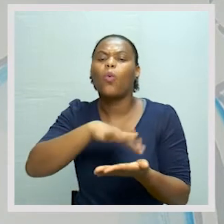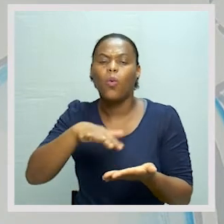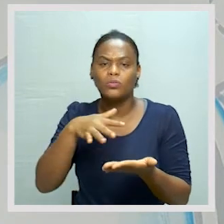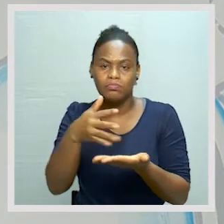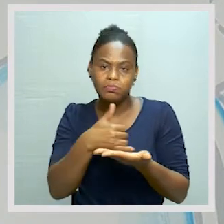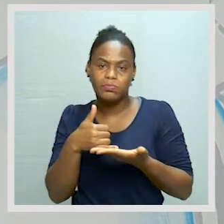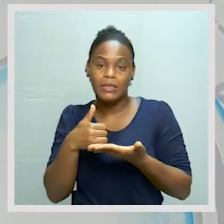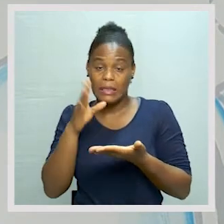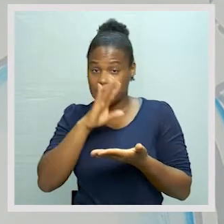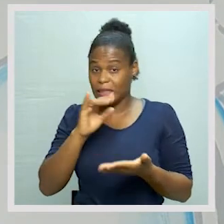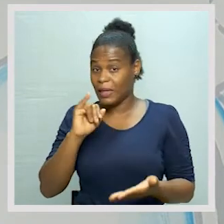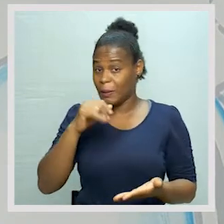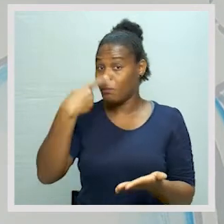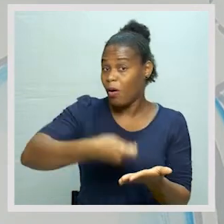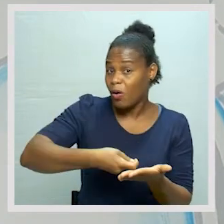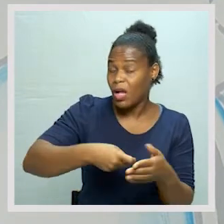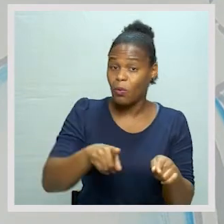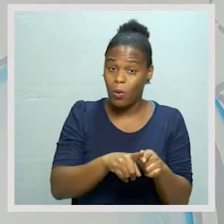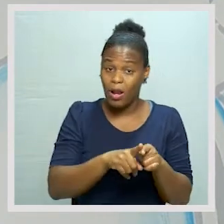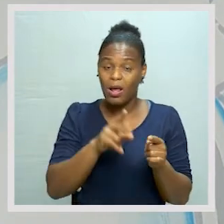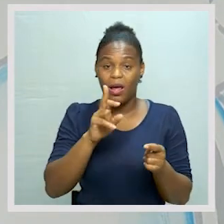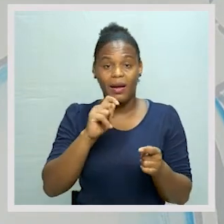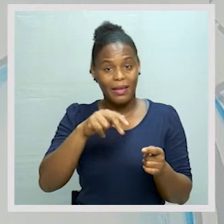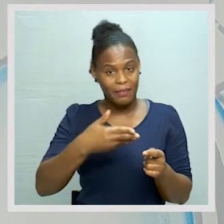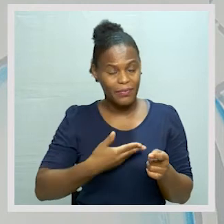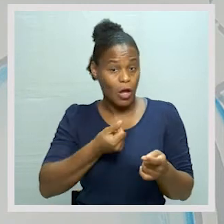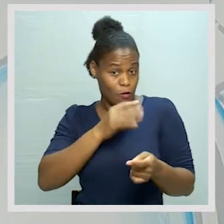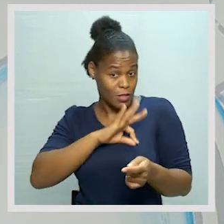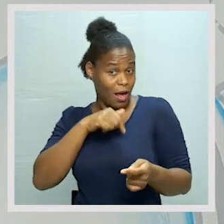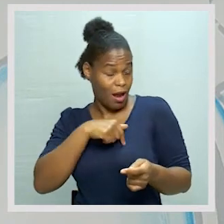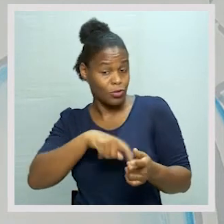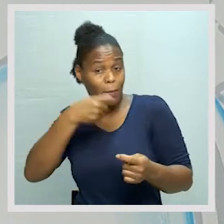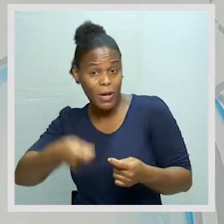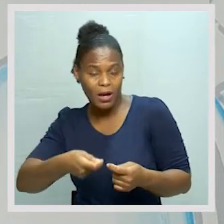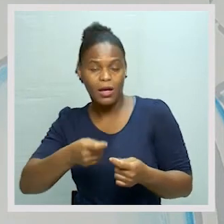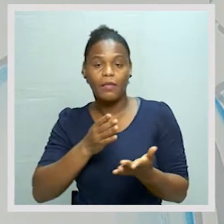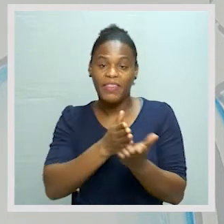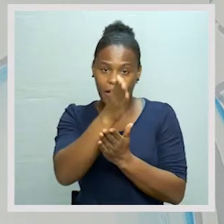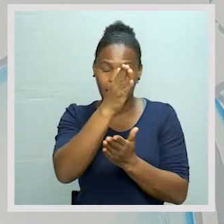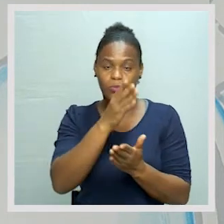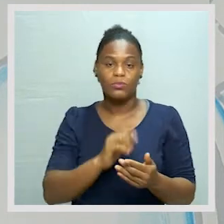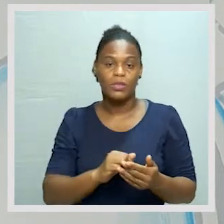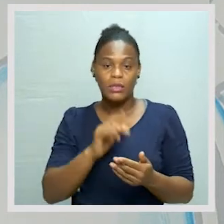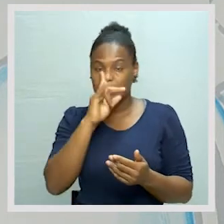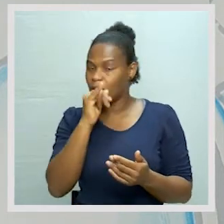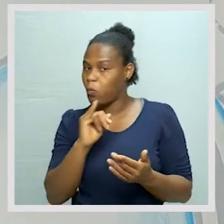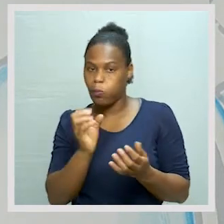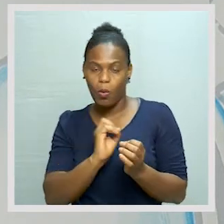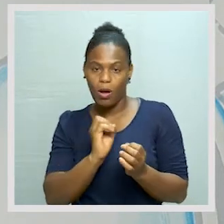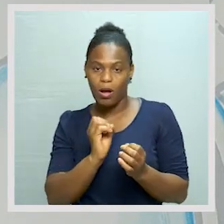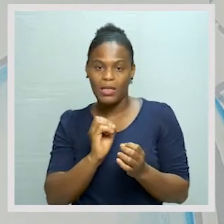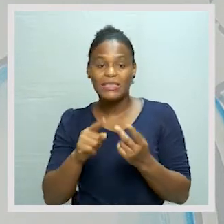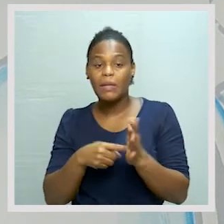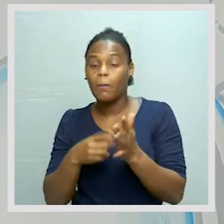imposto incide sobre o rendimento, é direto. Se incide indiretamente sobre o rendimento, ou